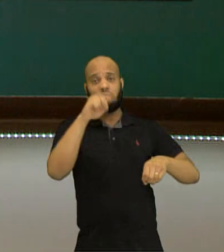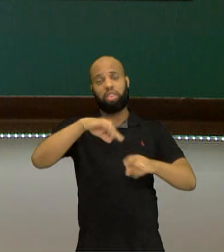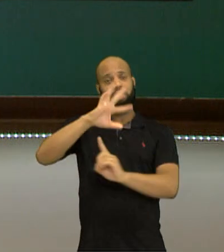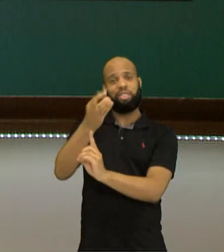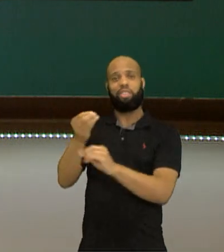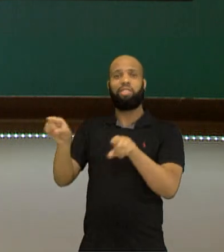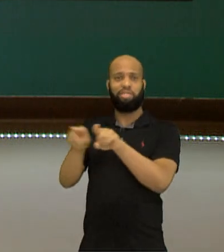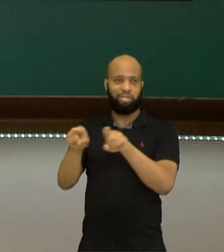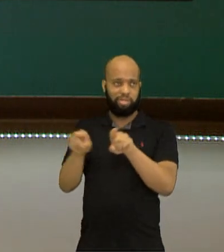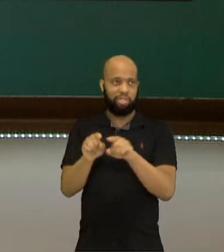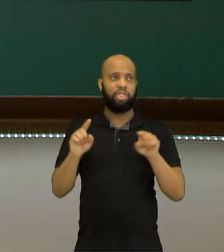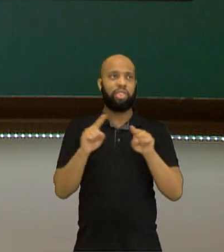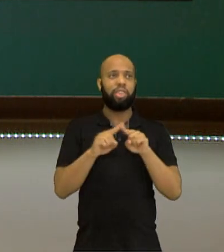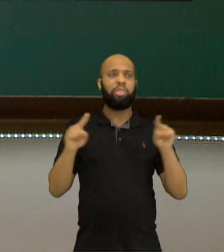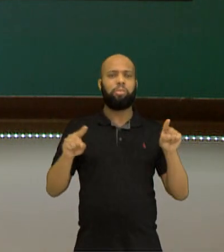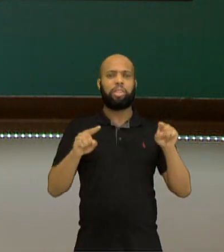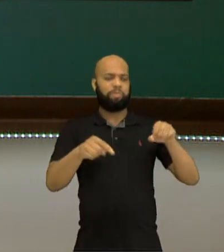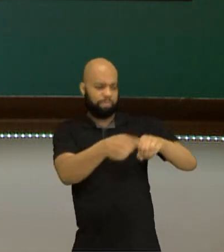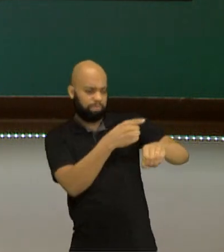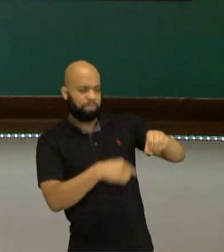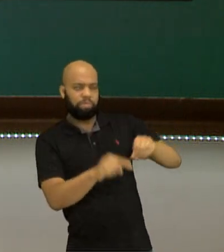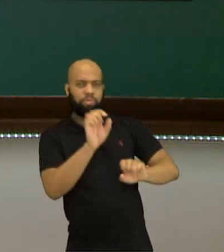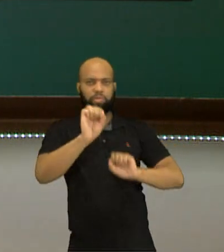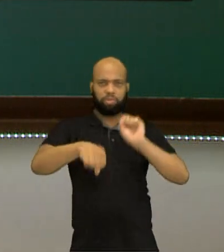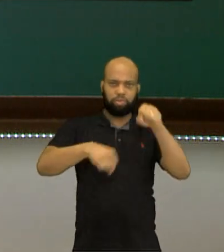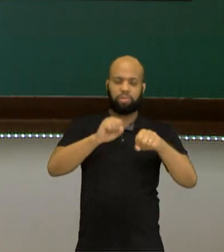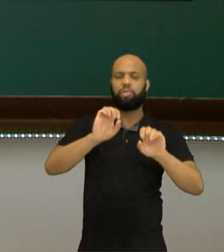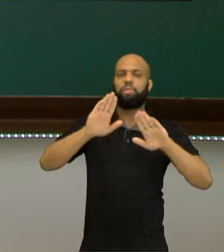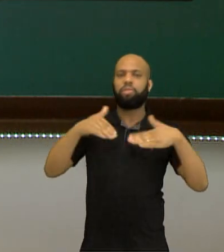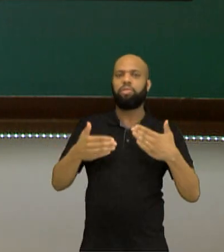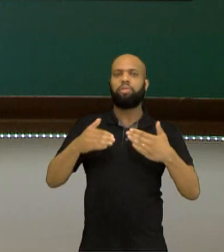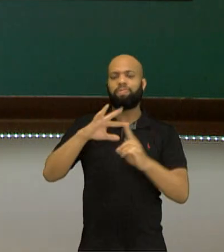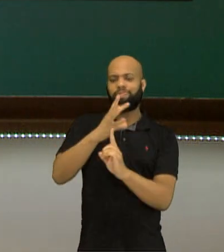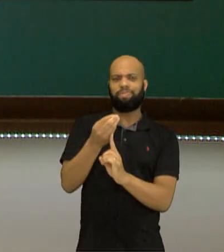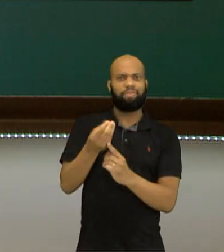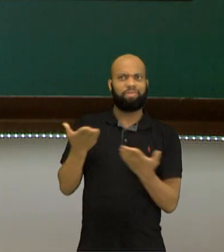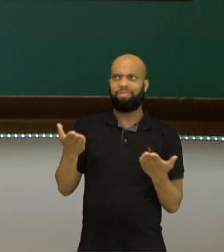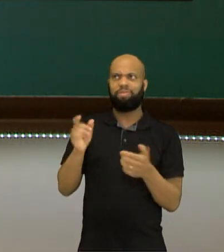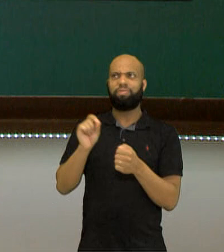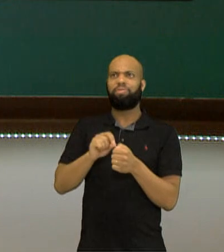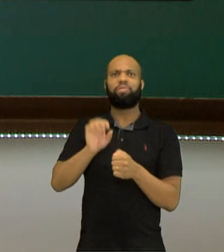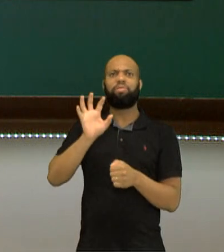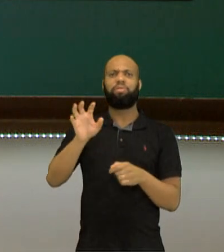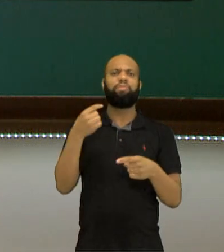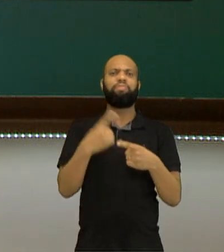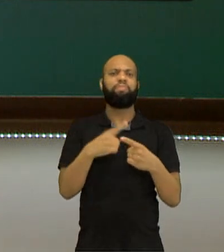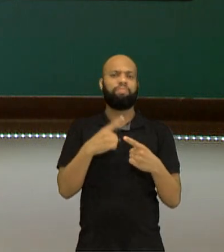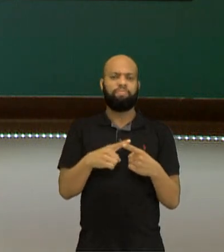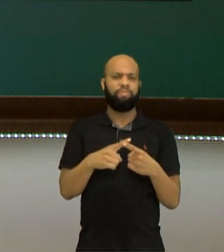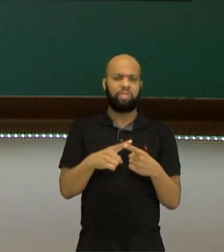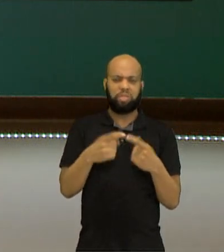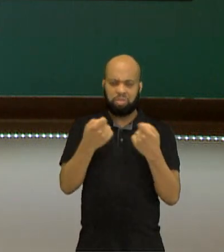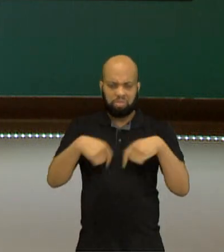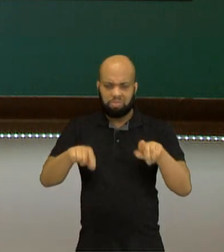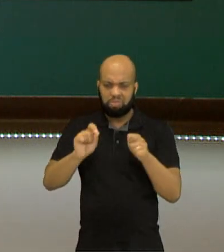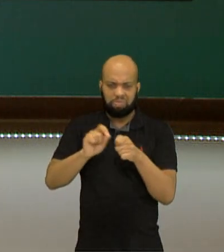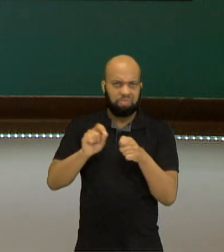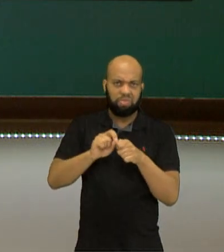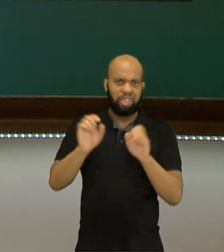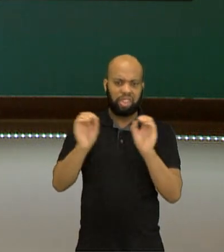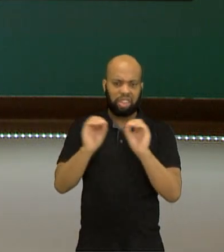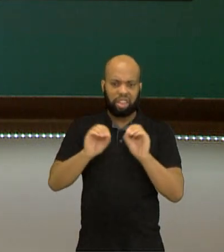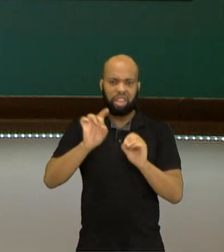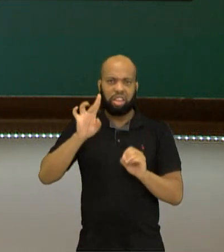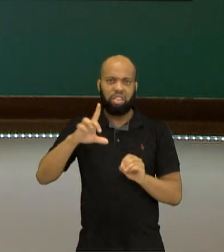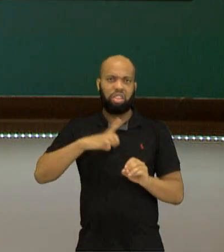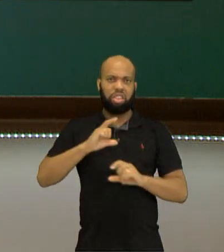Mas uma roda de bicicleta arte, o artista não teve que fazer, o artista não teve que construir, o artista só reuniu dois elementos,